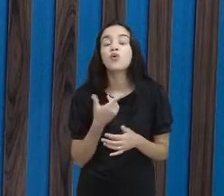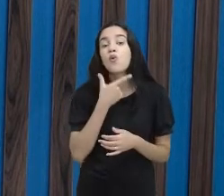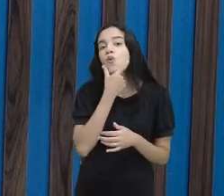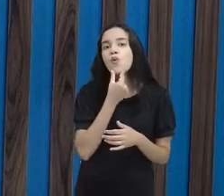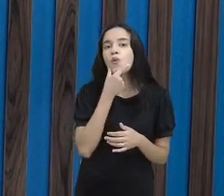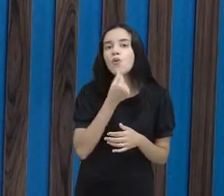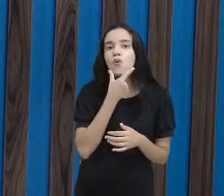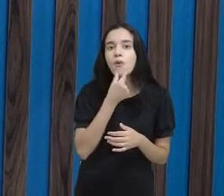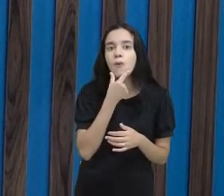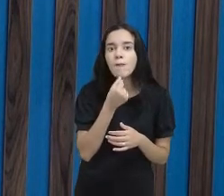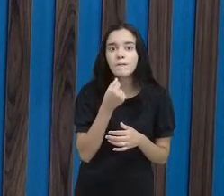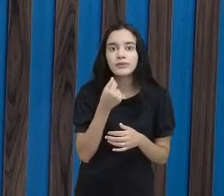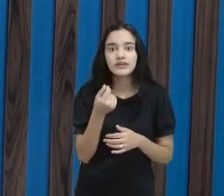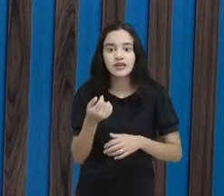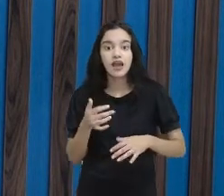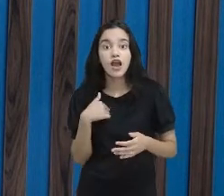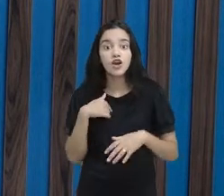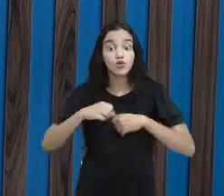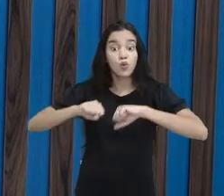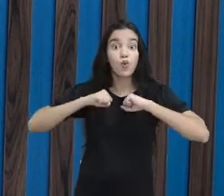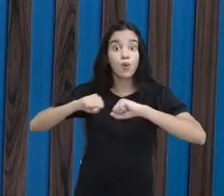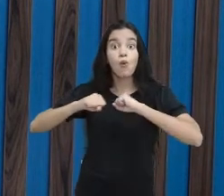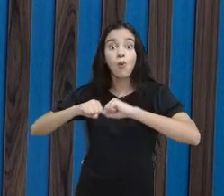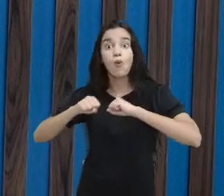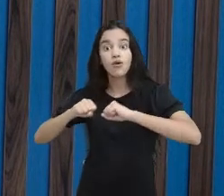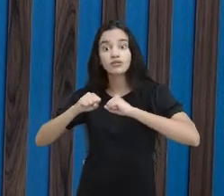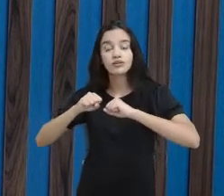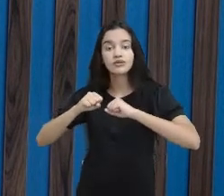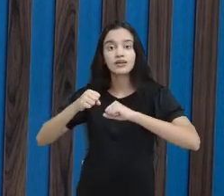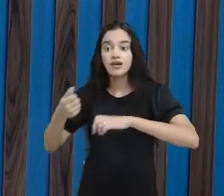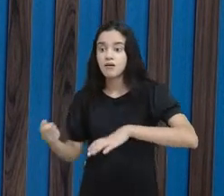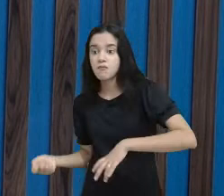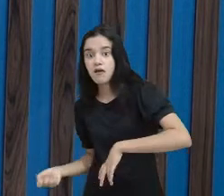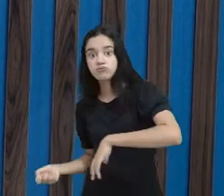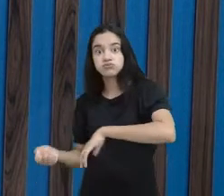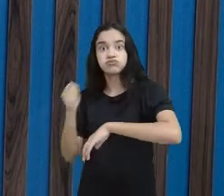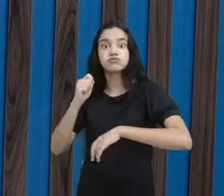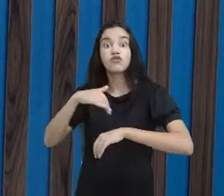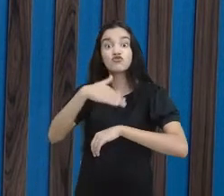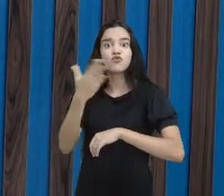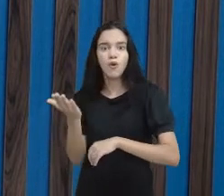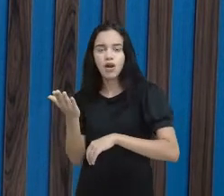da quadra para pegar a bola e recuperar ela.